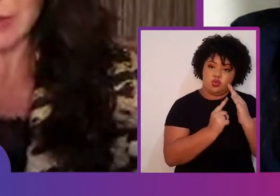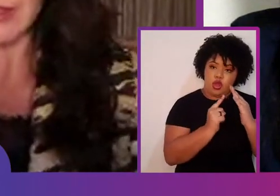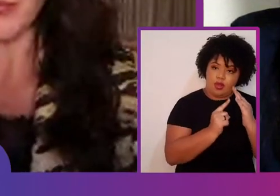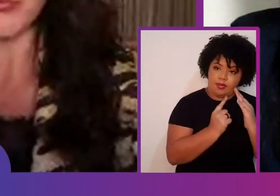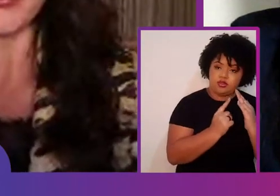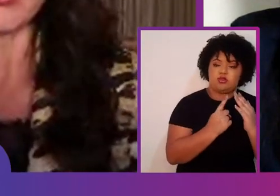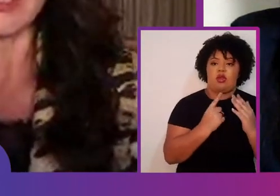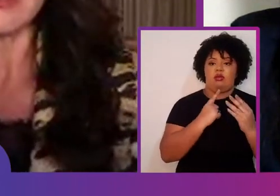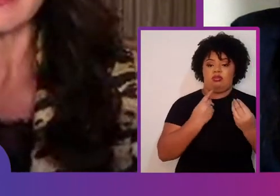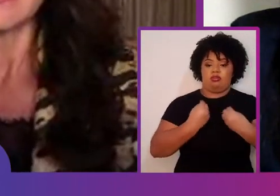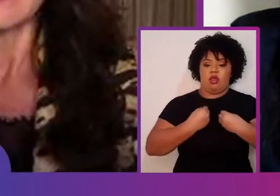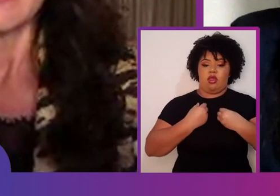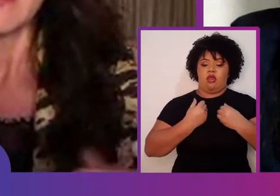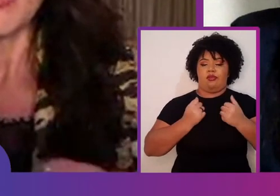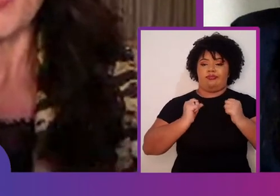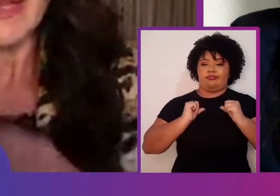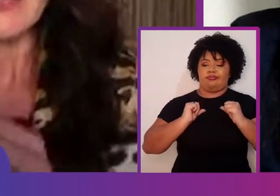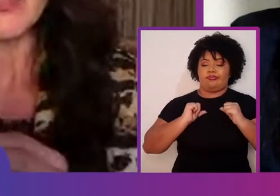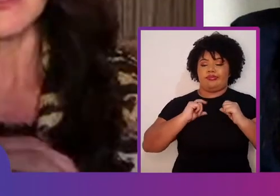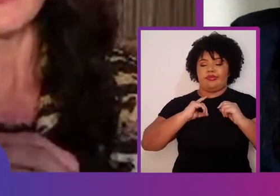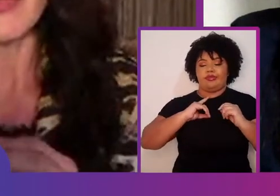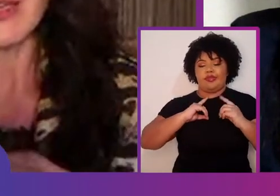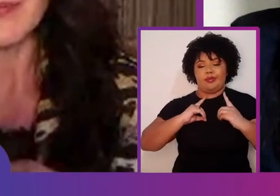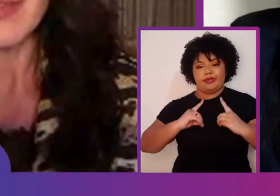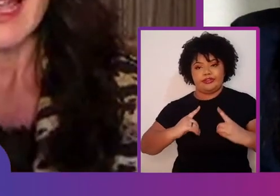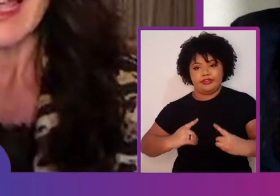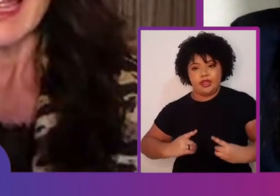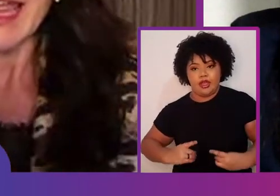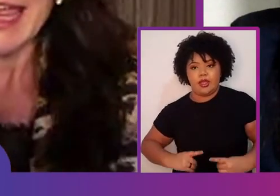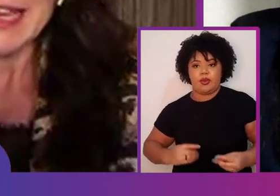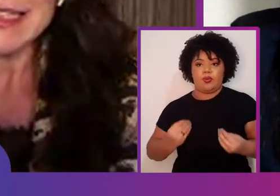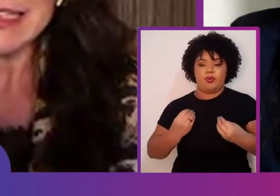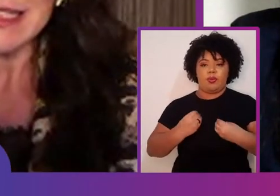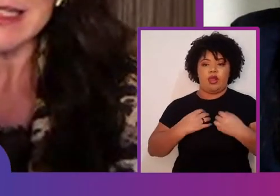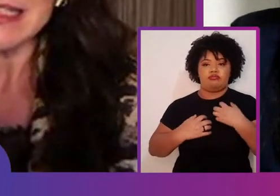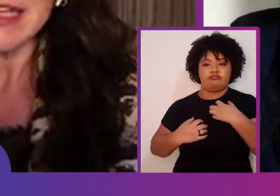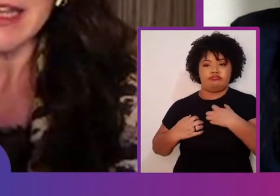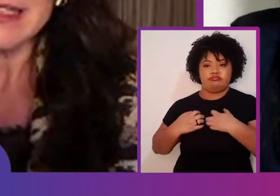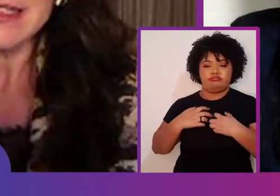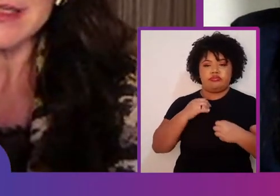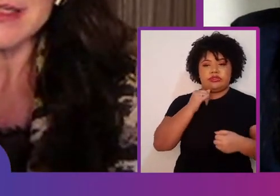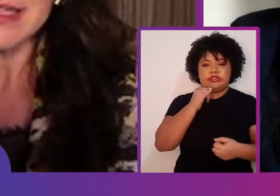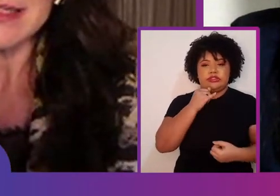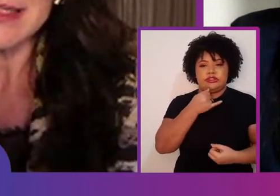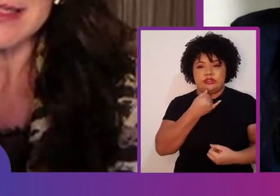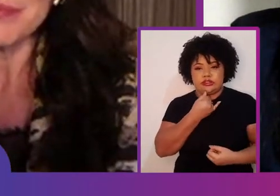depressão ou tristeza profunda. Como é que você vê